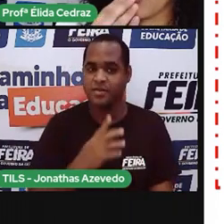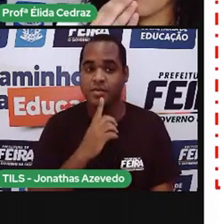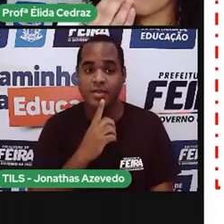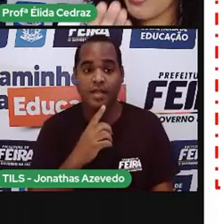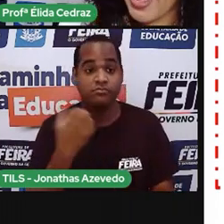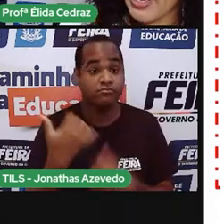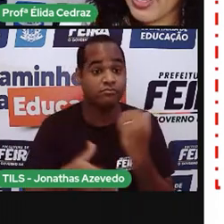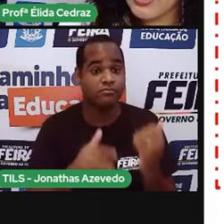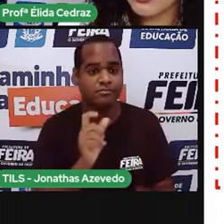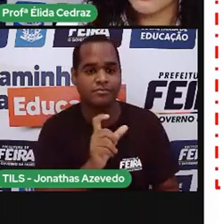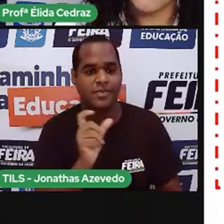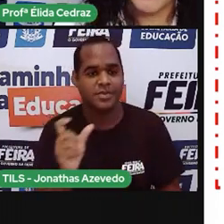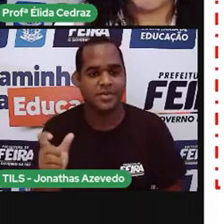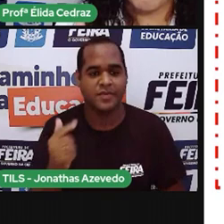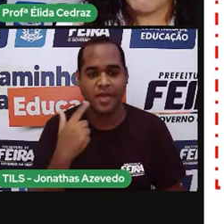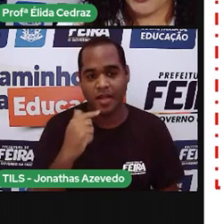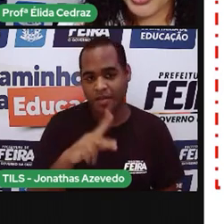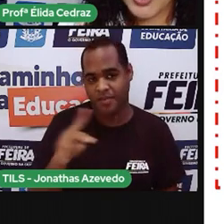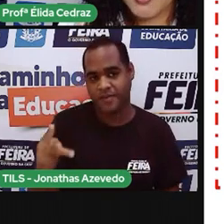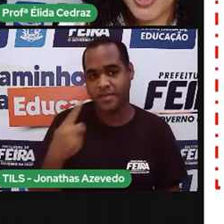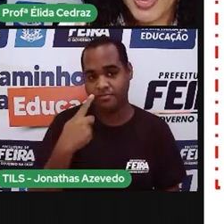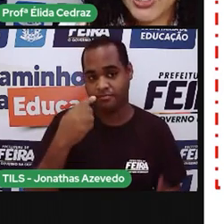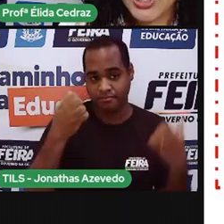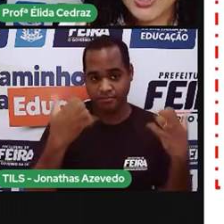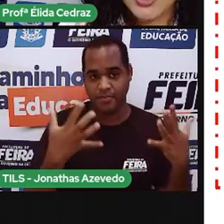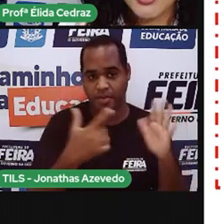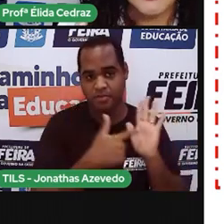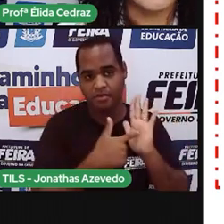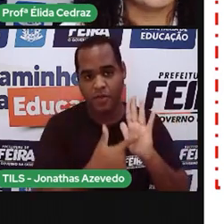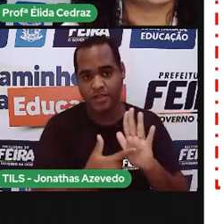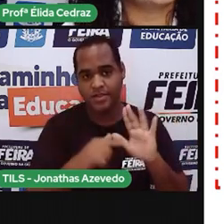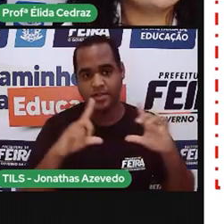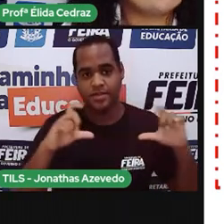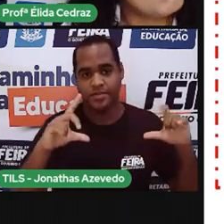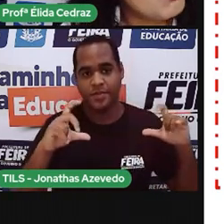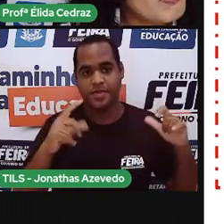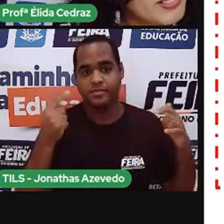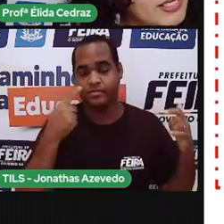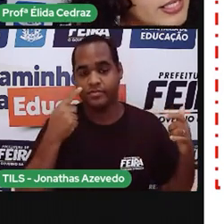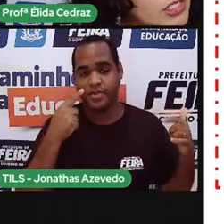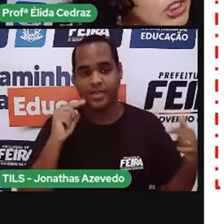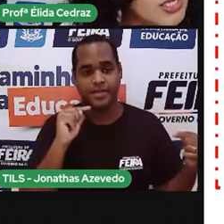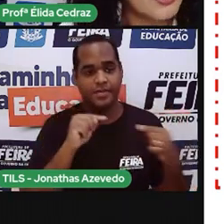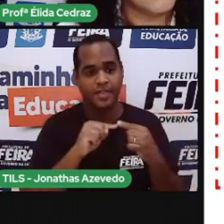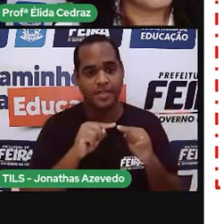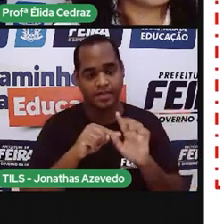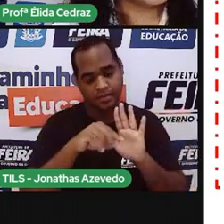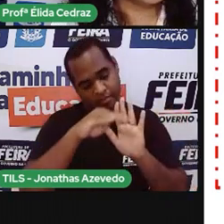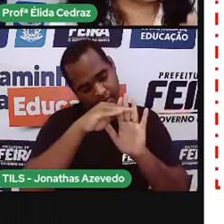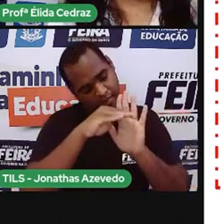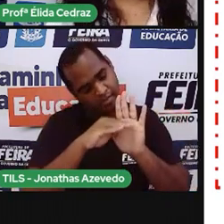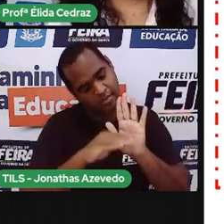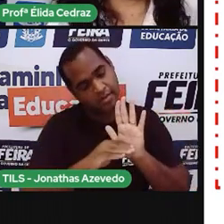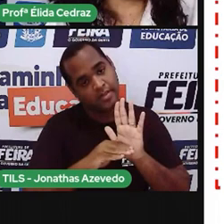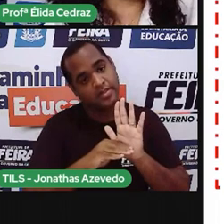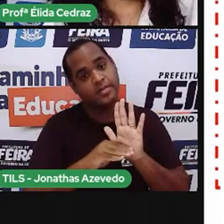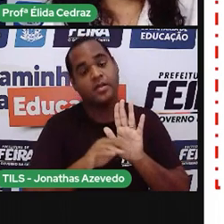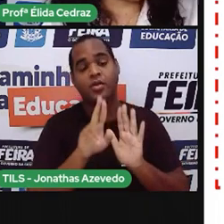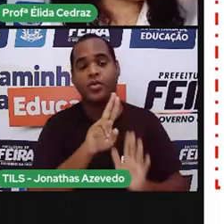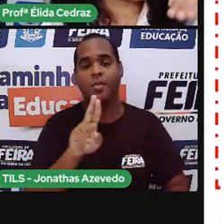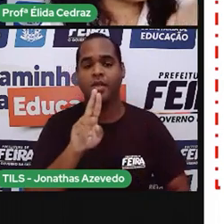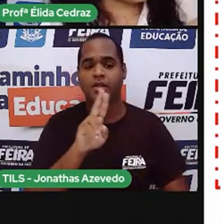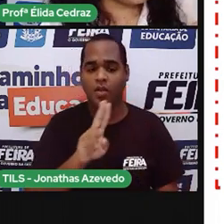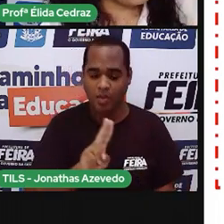que a Pro fala, porque a Pro mostra a imagem, é tipo uma lista. Os nomes são